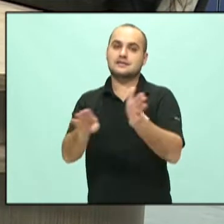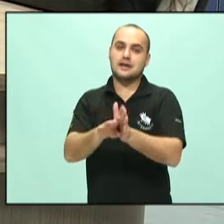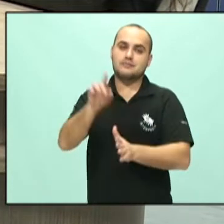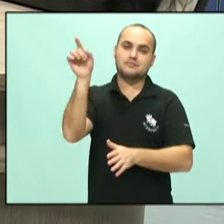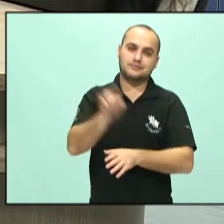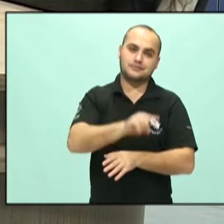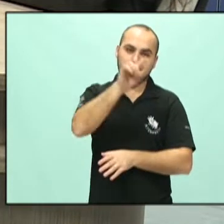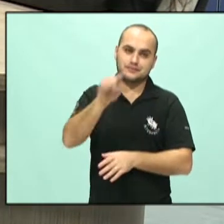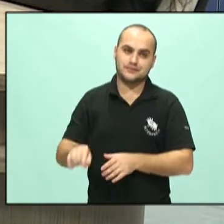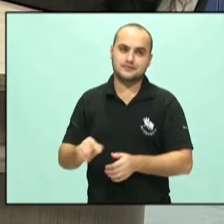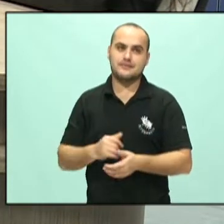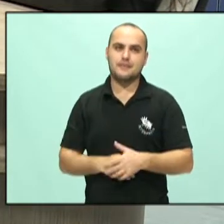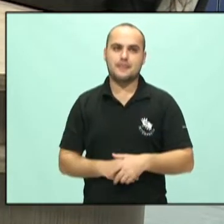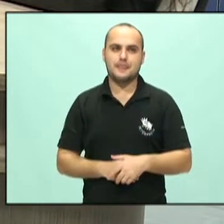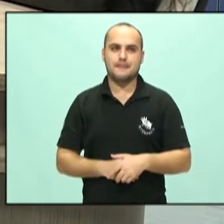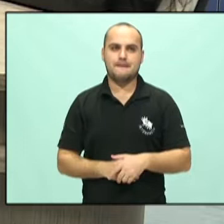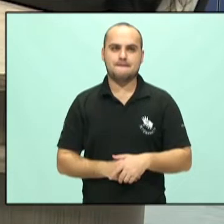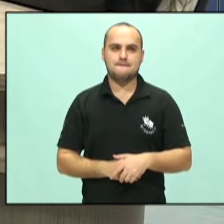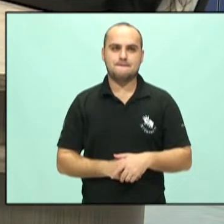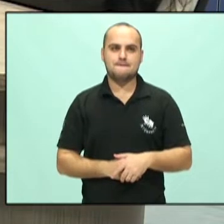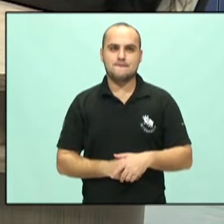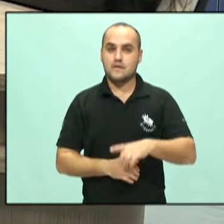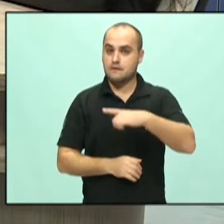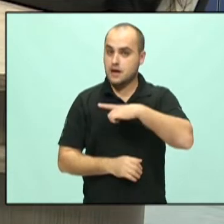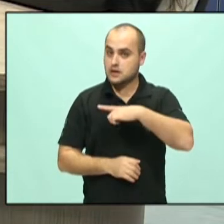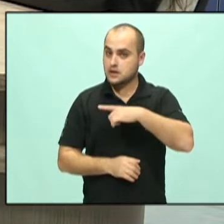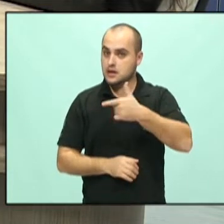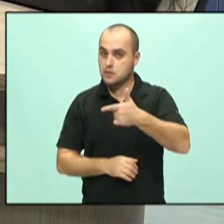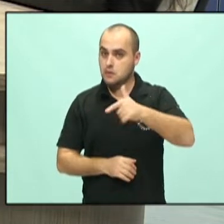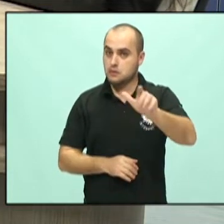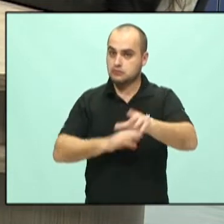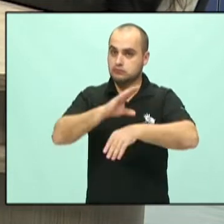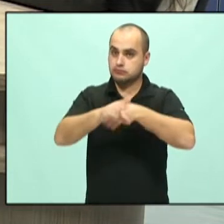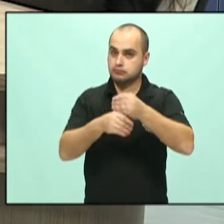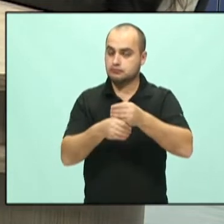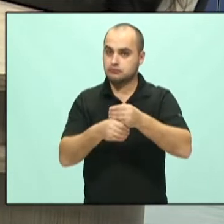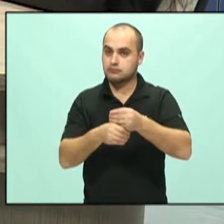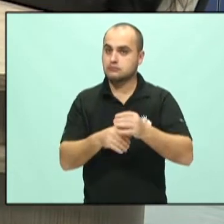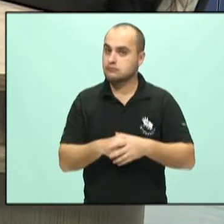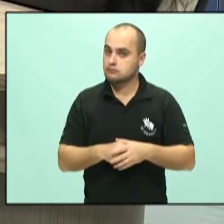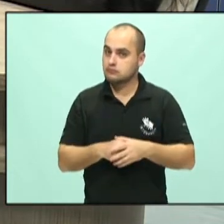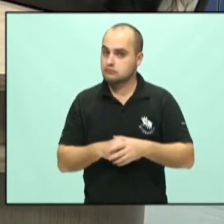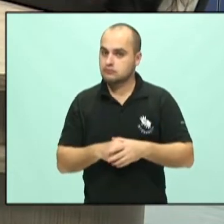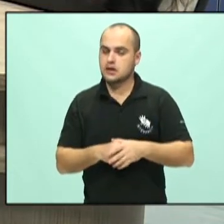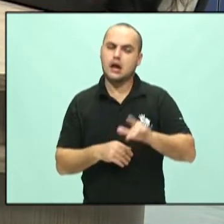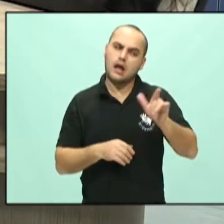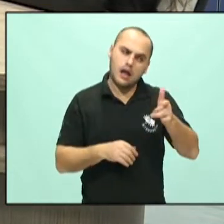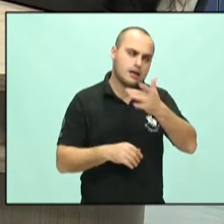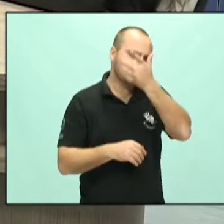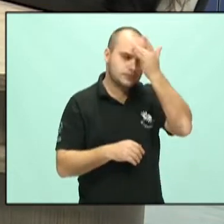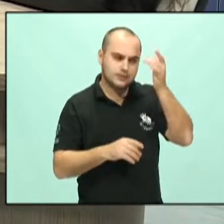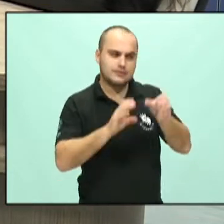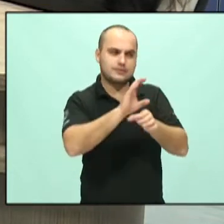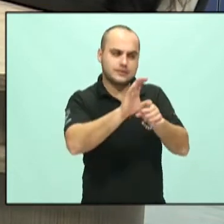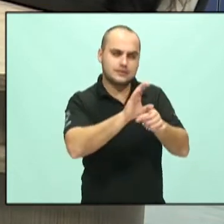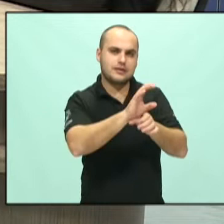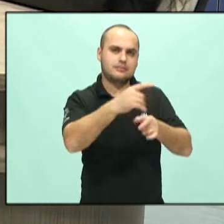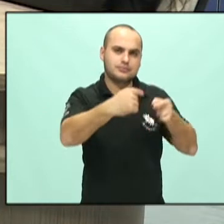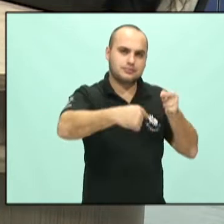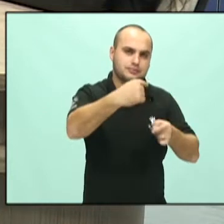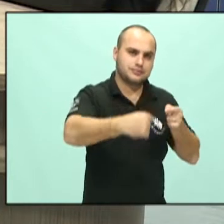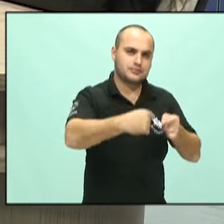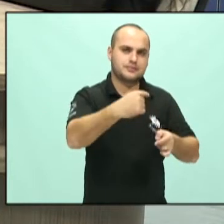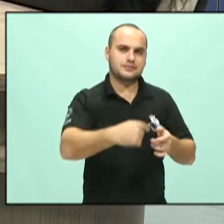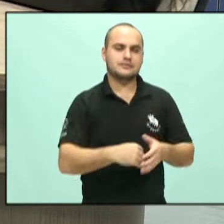Nossa. Vai ser colocado alguma outra... O pessoal da comissão está em discussão em relação a isso agora. E o